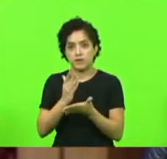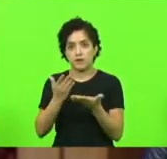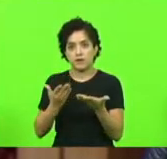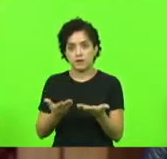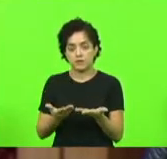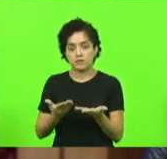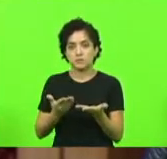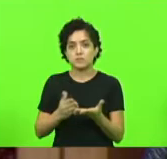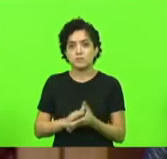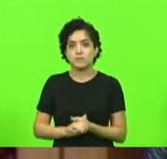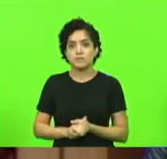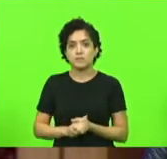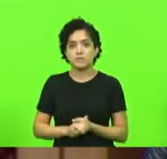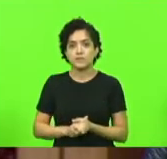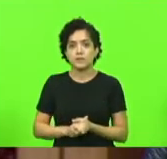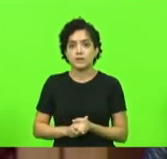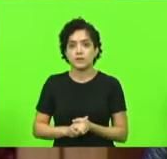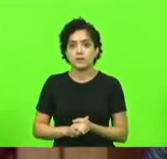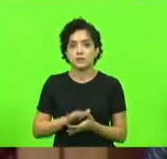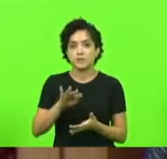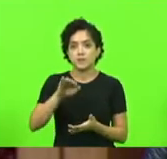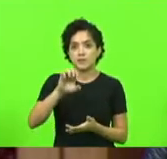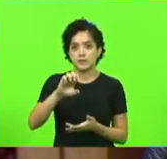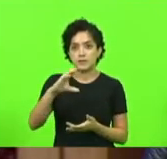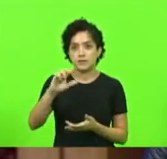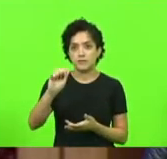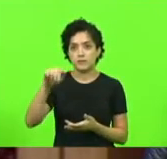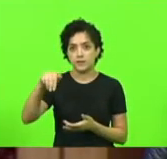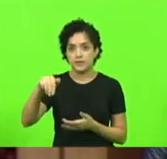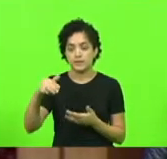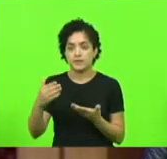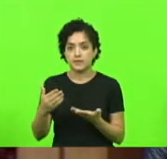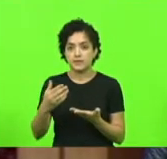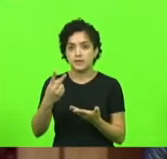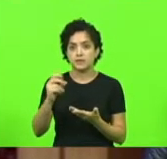chegou pela FECAM, ainda no exercício de